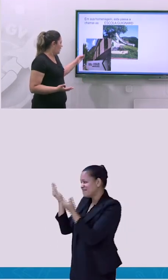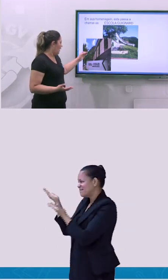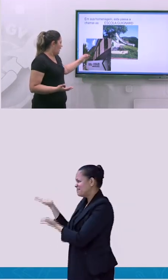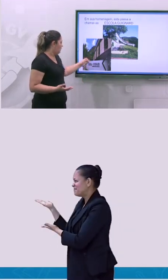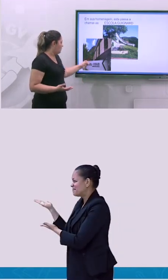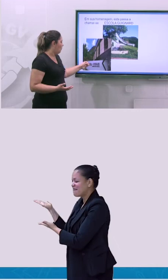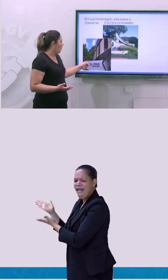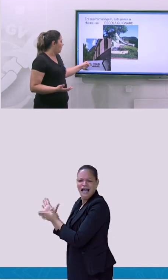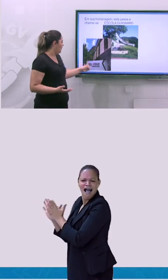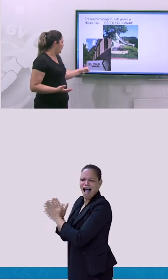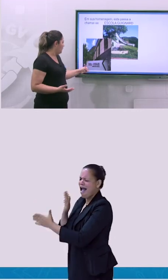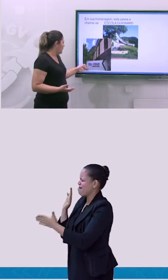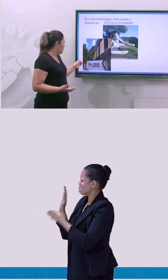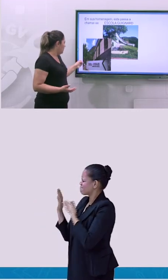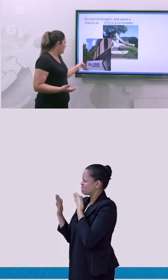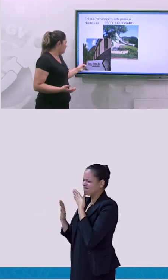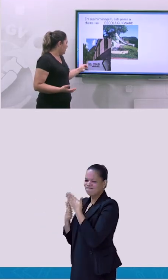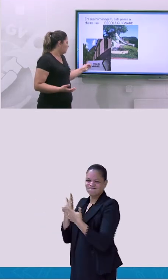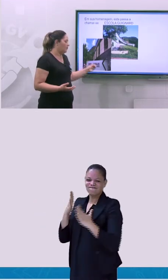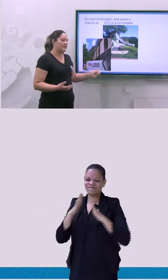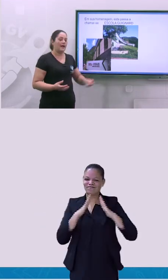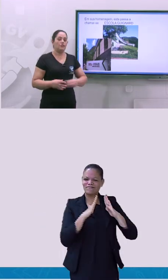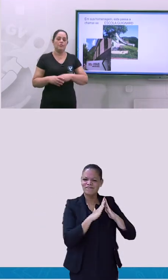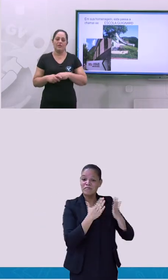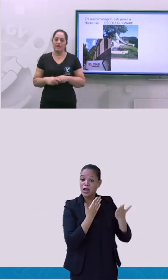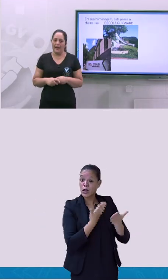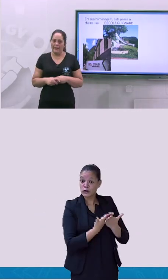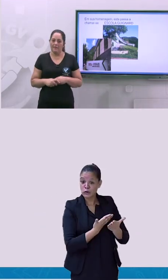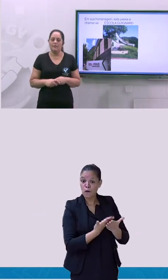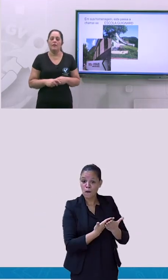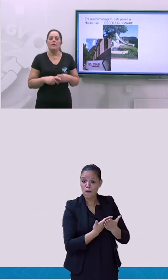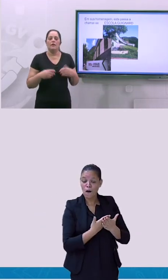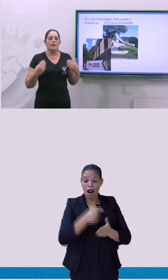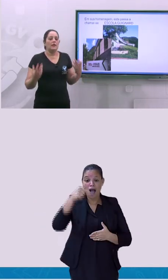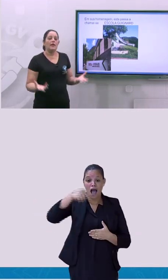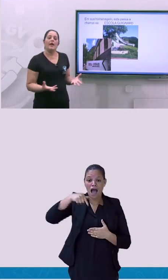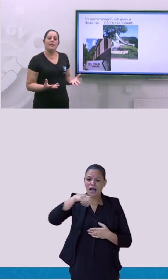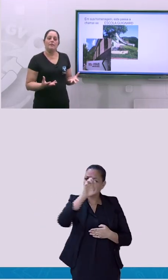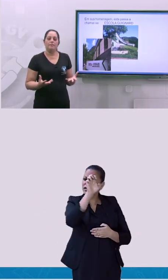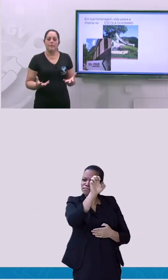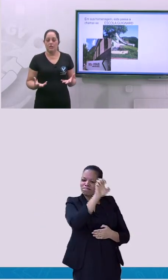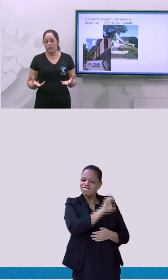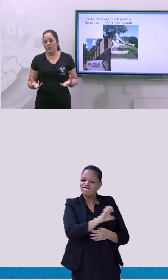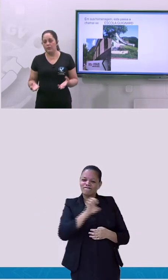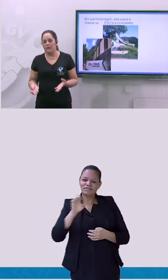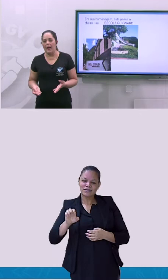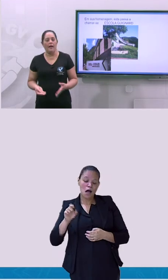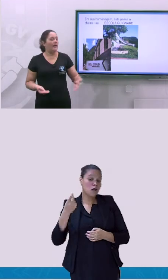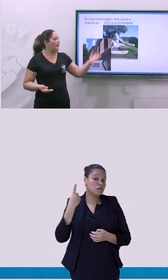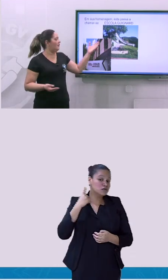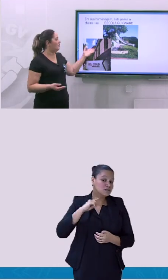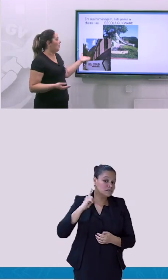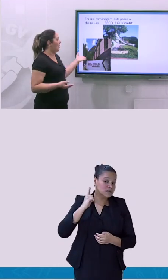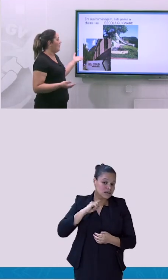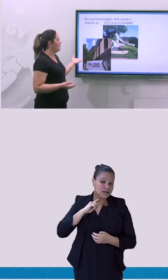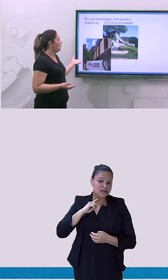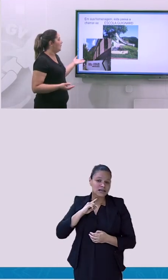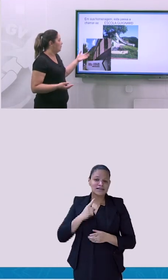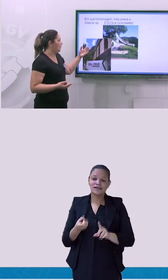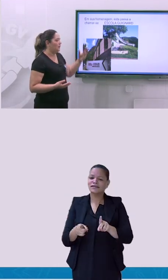maravilhosas. É a escola, Universidade do Estado de Minas Gerais, que ele ajudou a fundar, e essa